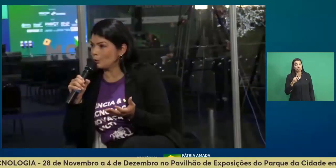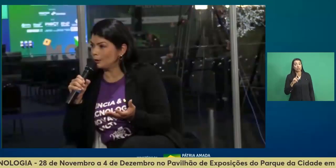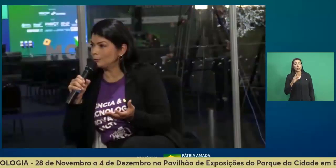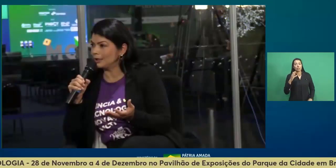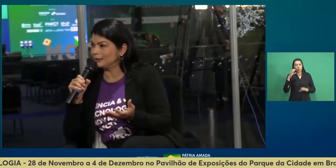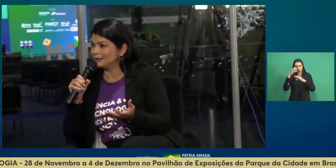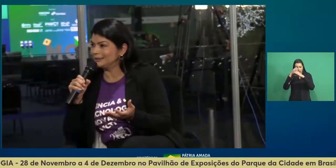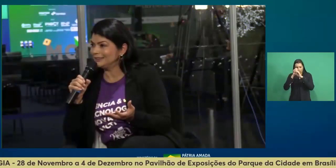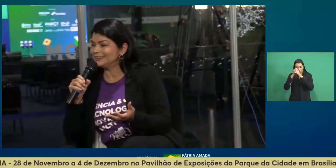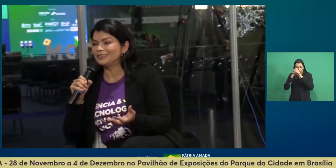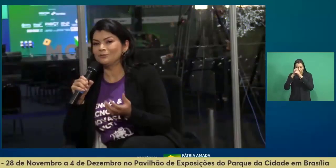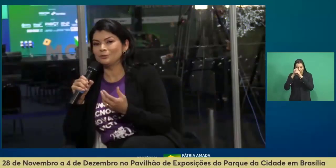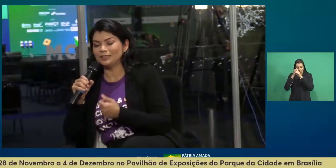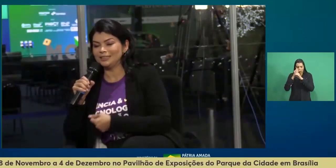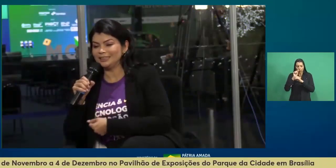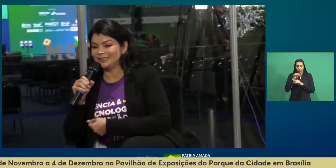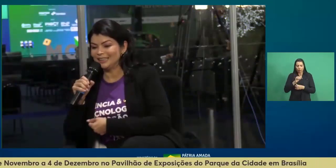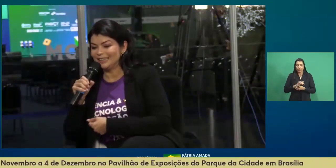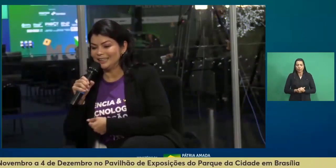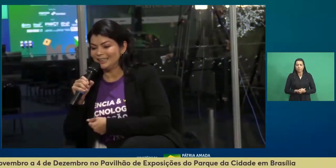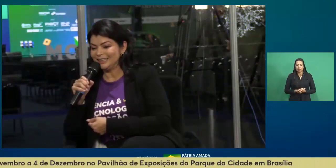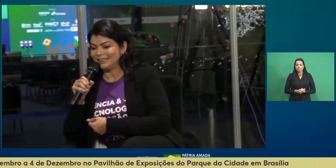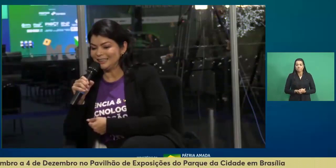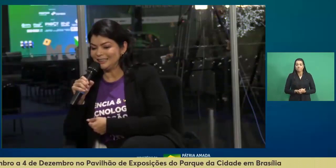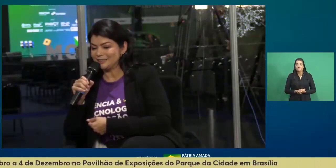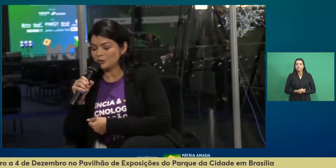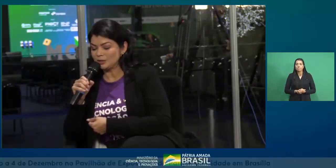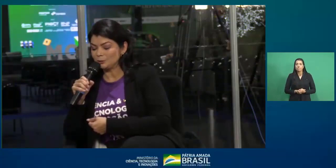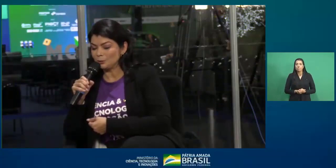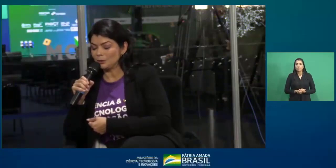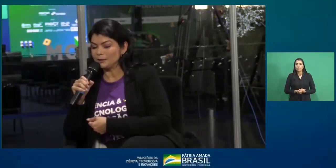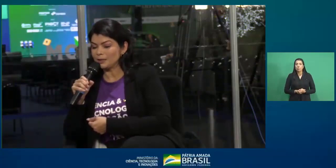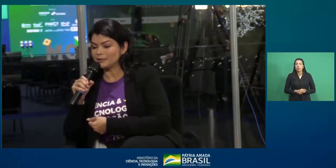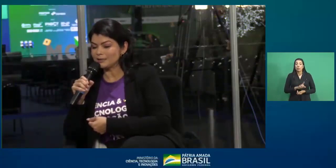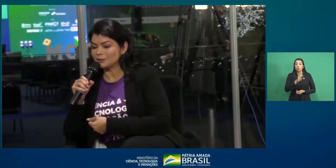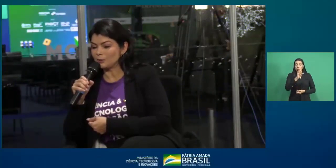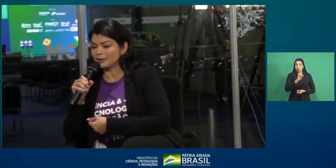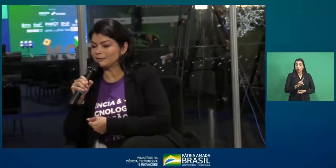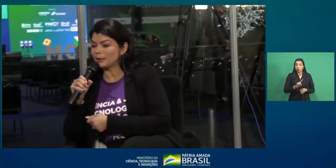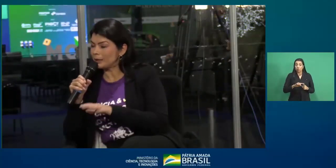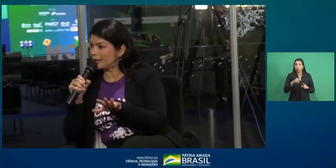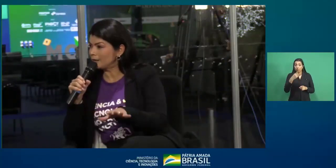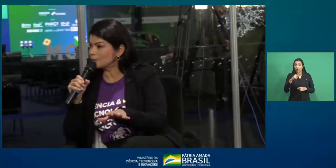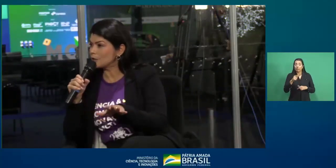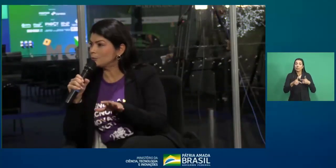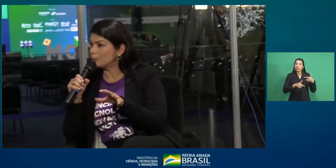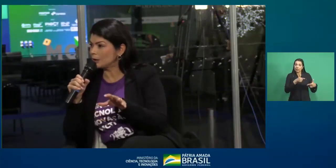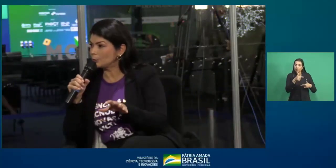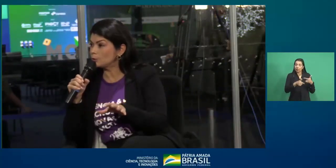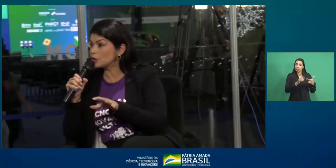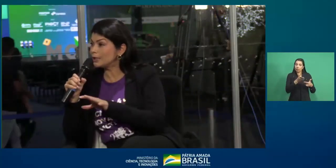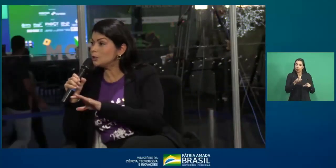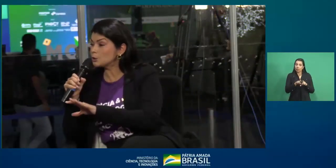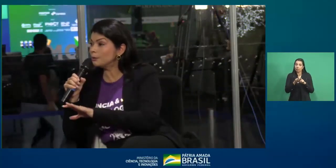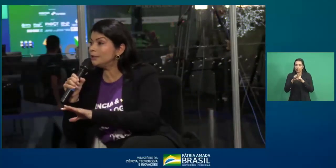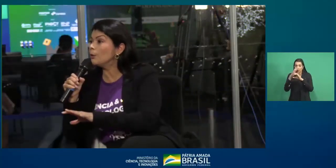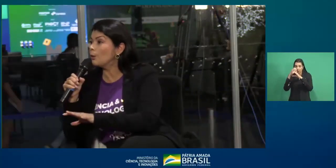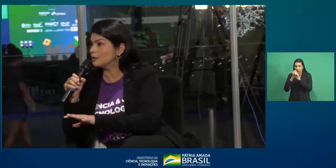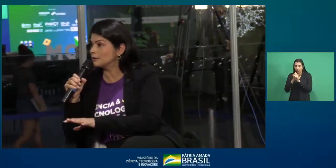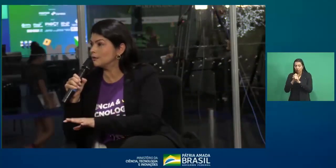laboratório lá, foi eleita diretora, mas a senhora trabalhava já no laboratório de